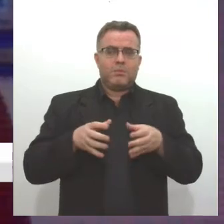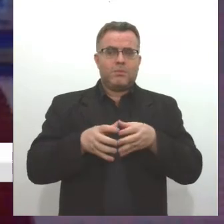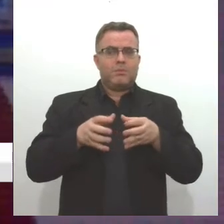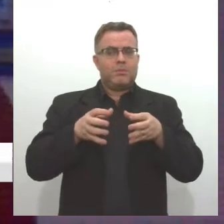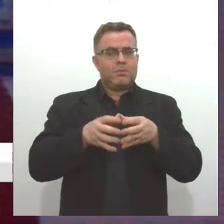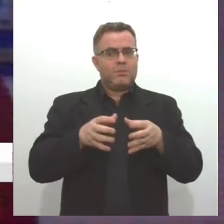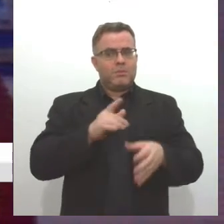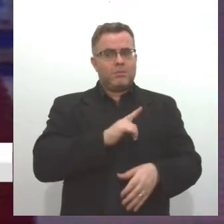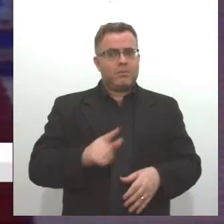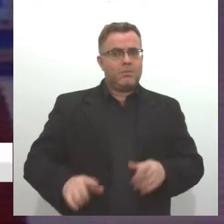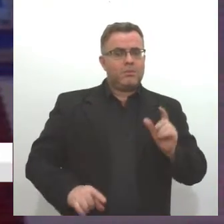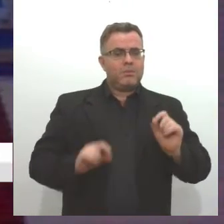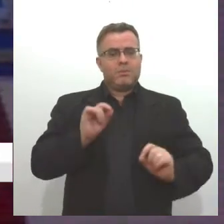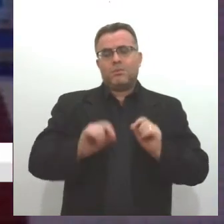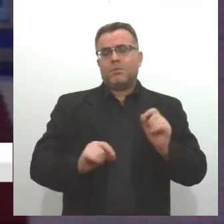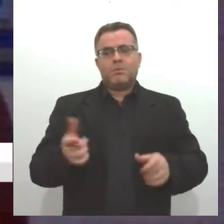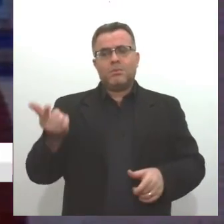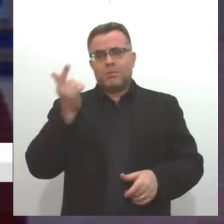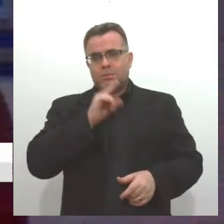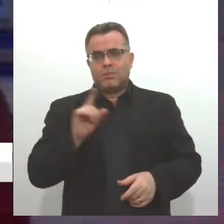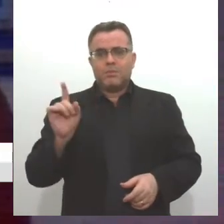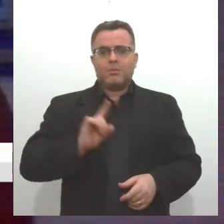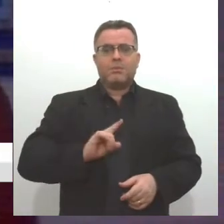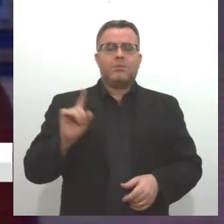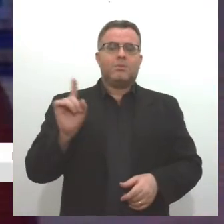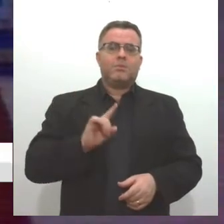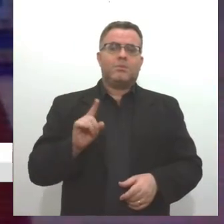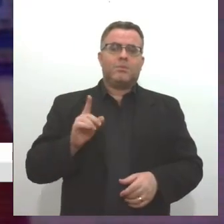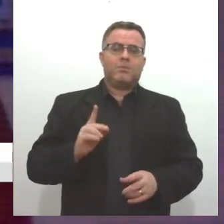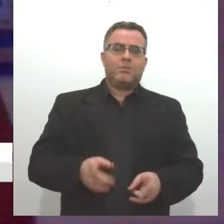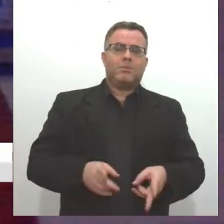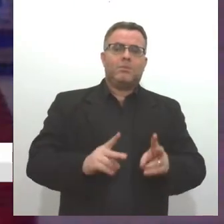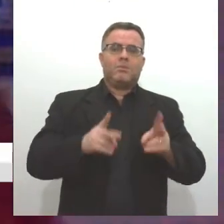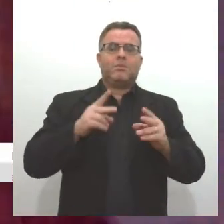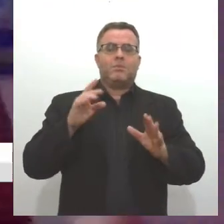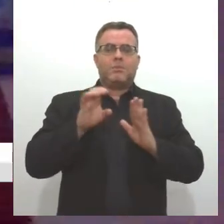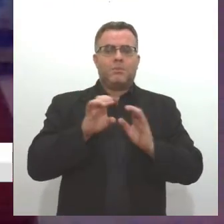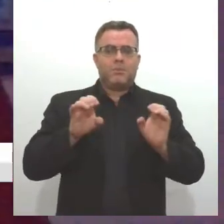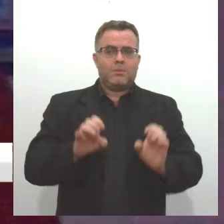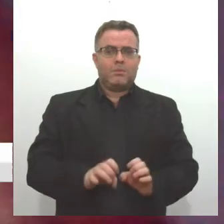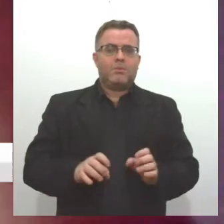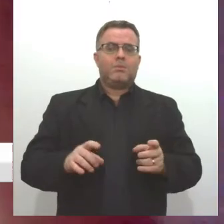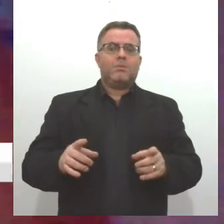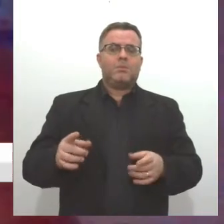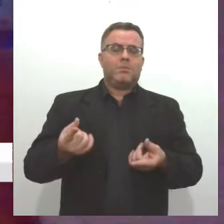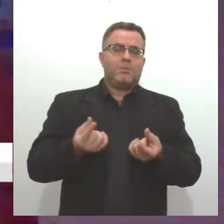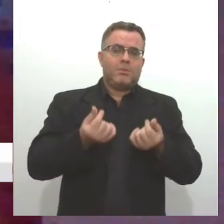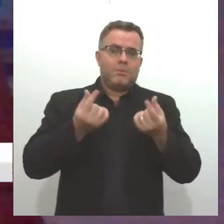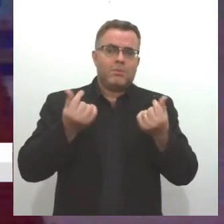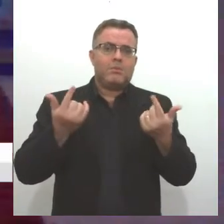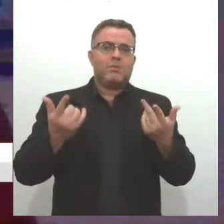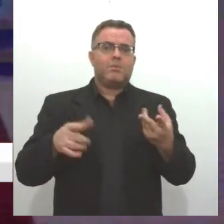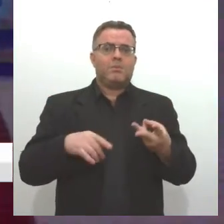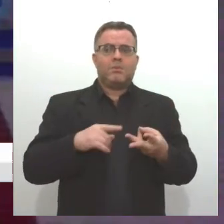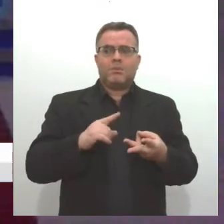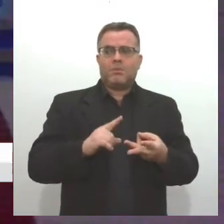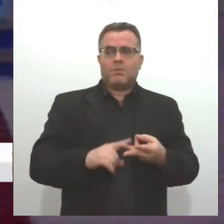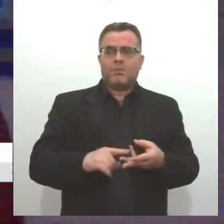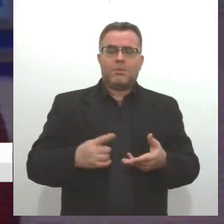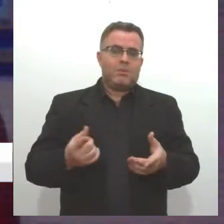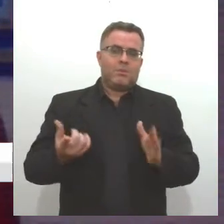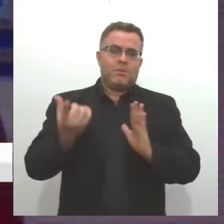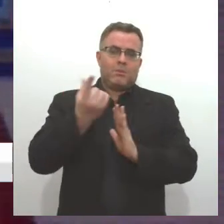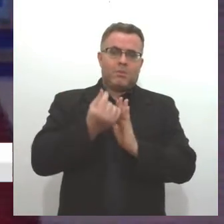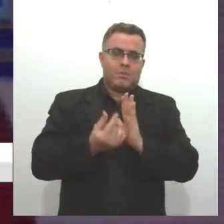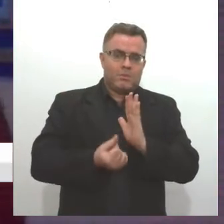não consegue avançar e ter o braço do Estado, que tem estrutura, que tem verba, que tem orçamento. A gente